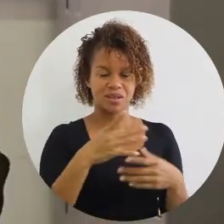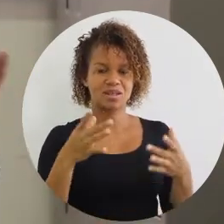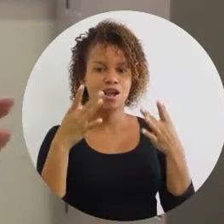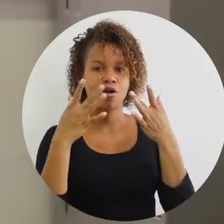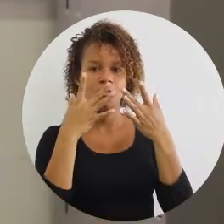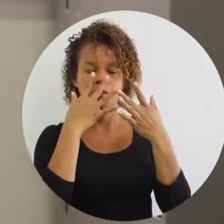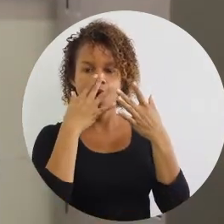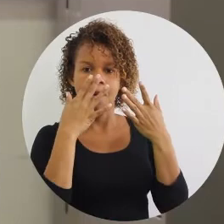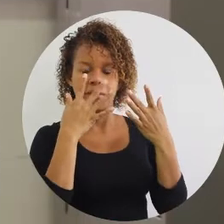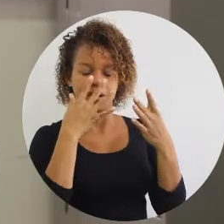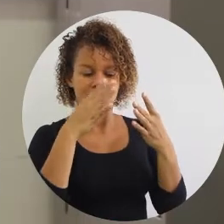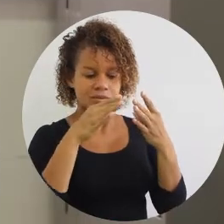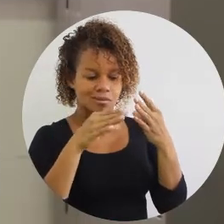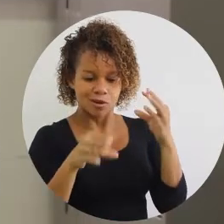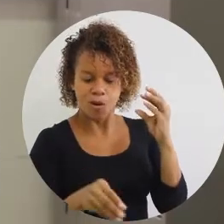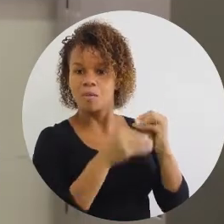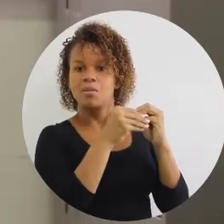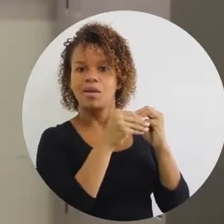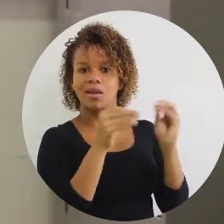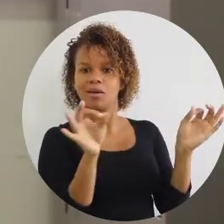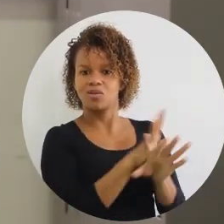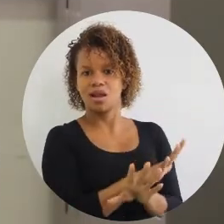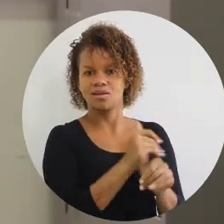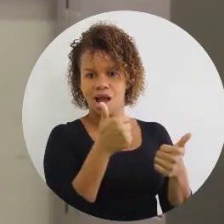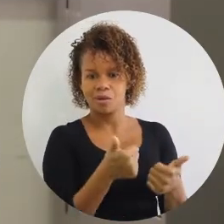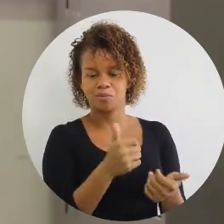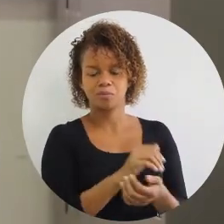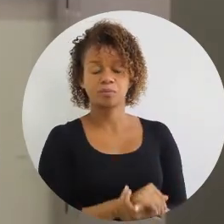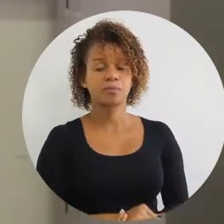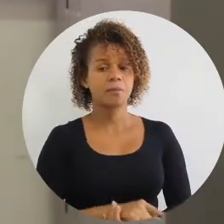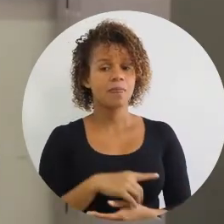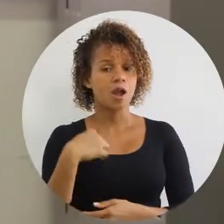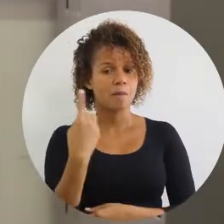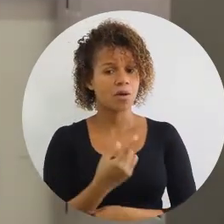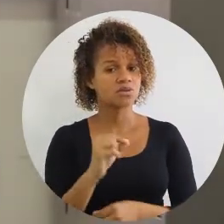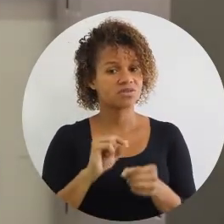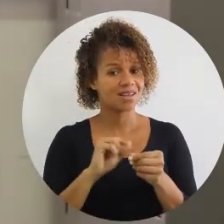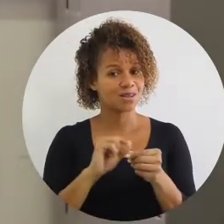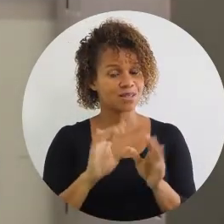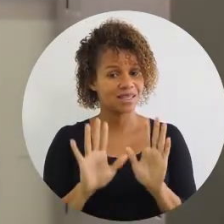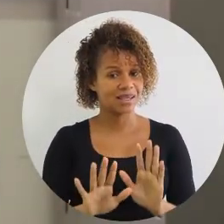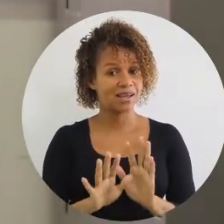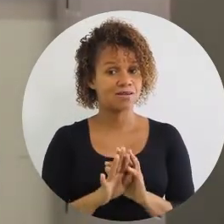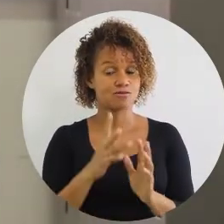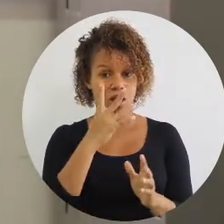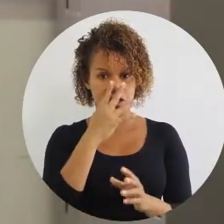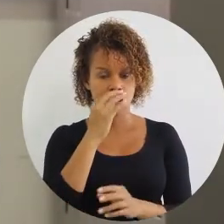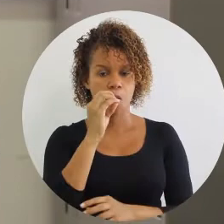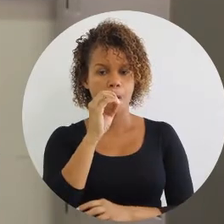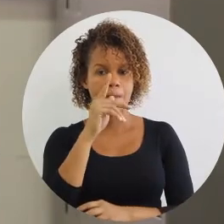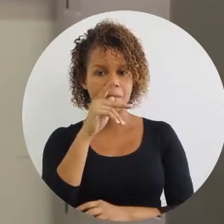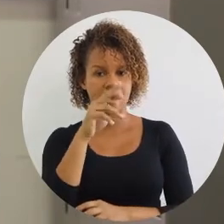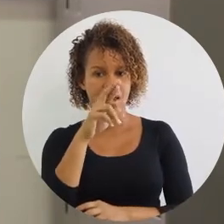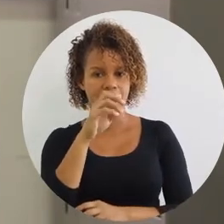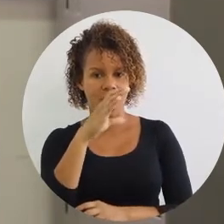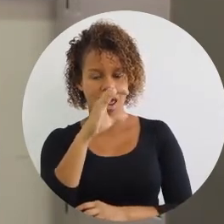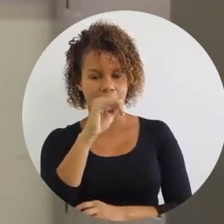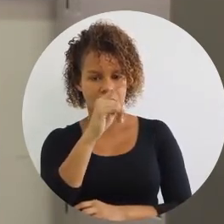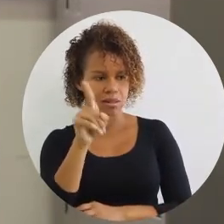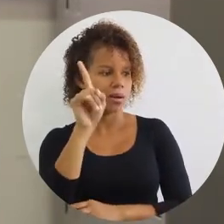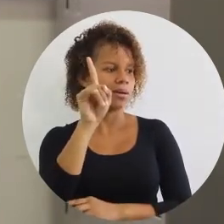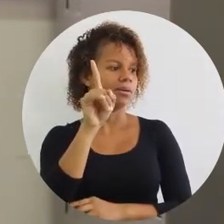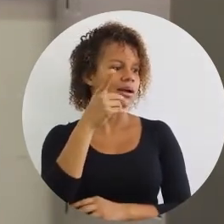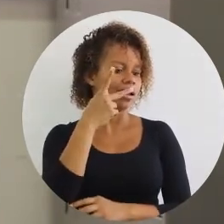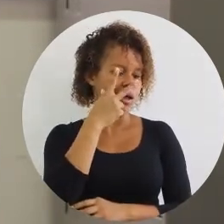peça final. Então, ele precisa dessa consolidação. Eu posso fazer o seguinte, eu posso fazer uma operação virtual